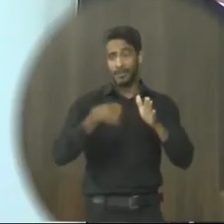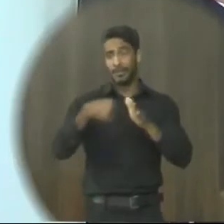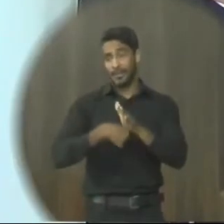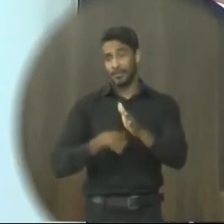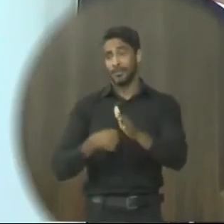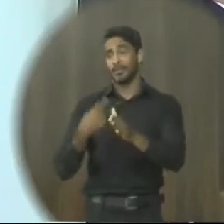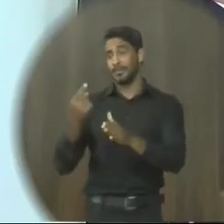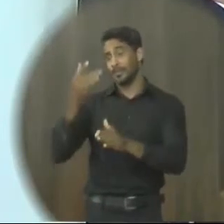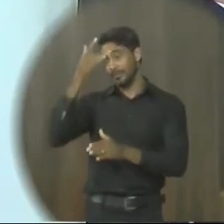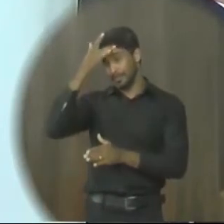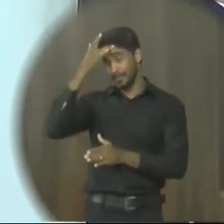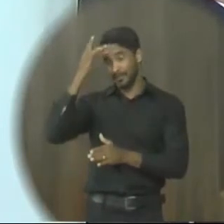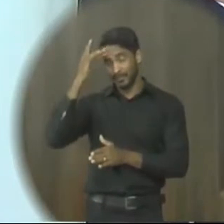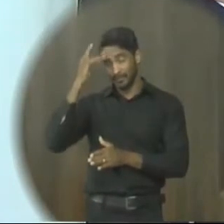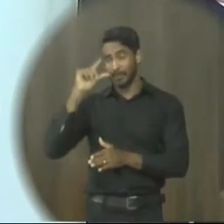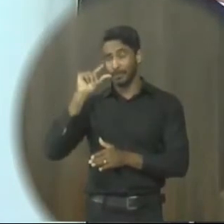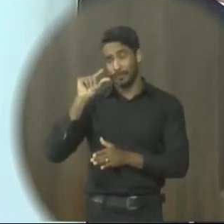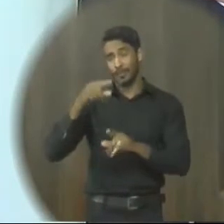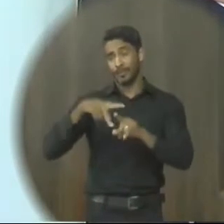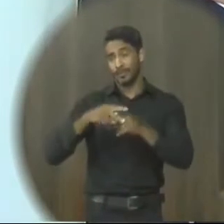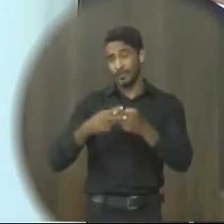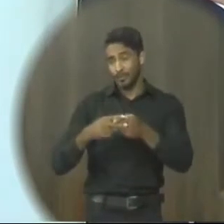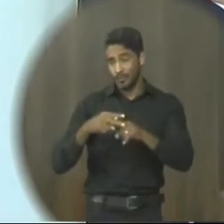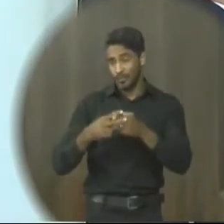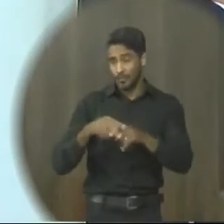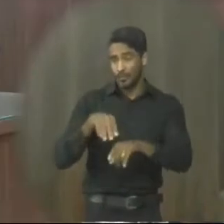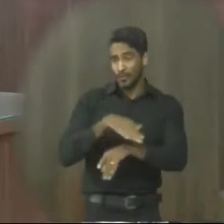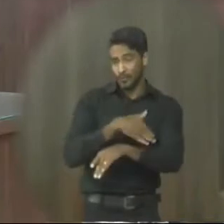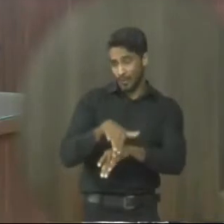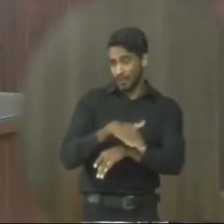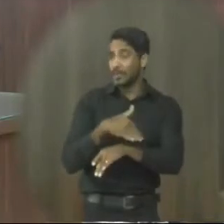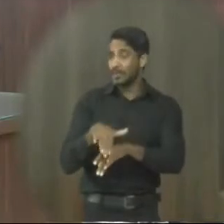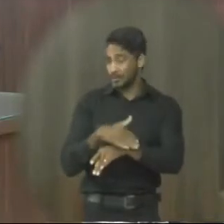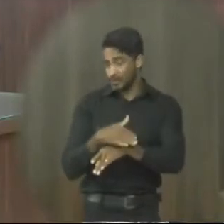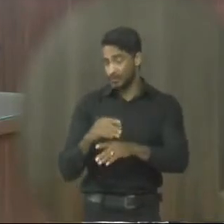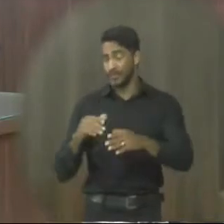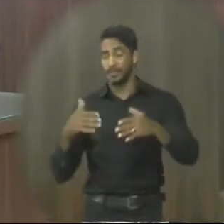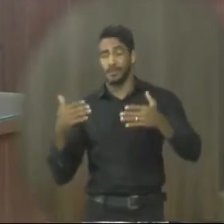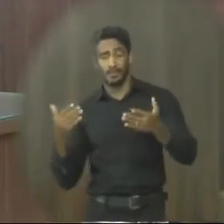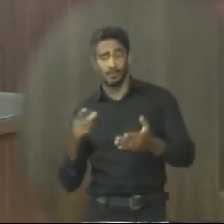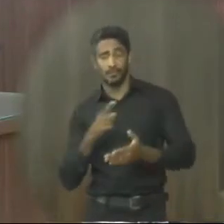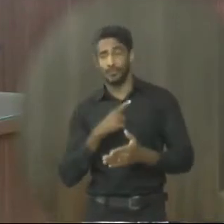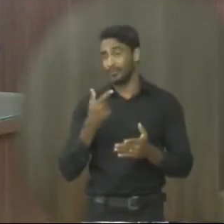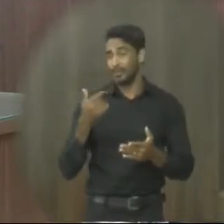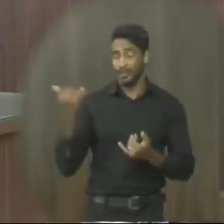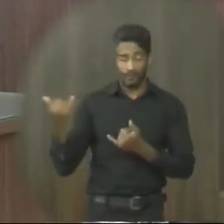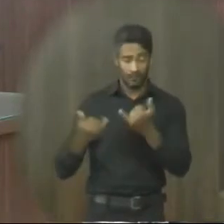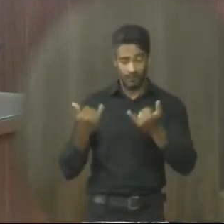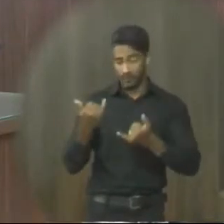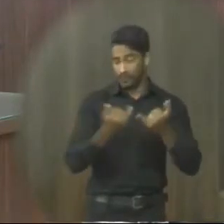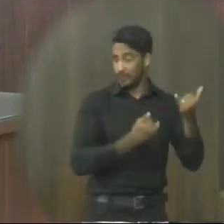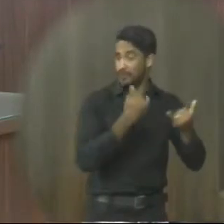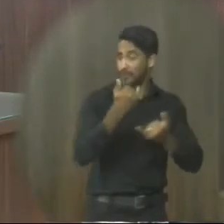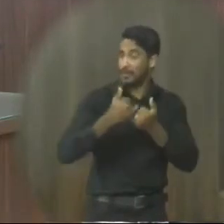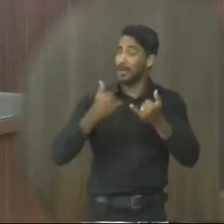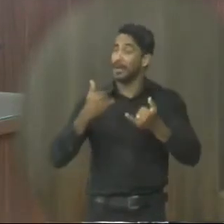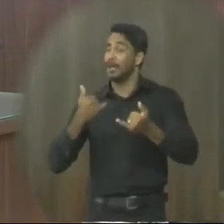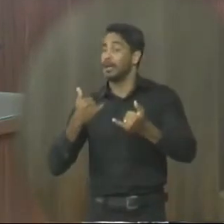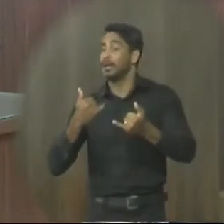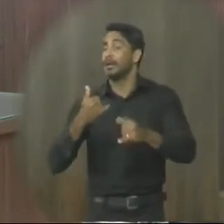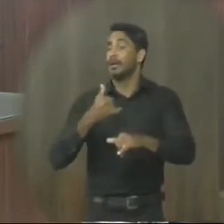lá. Poucas ruas que são calçadas e não há indícios, né? A gente não ouve falar das